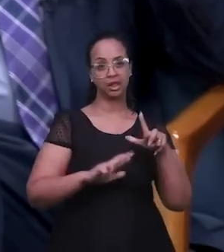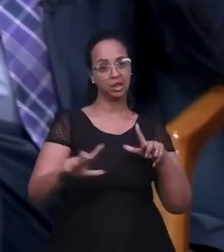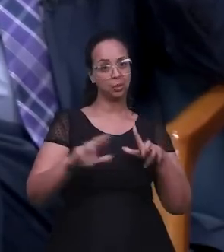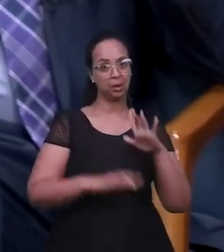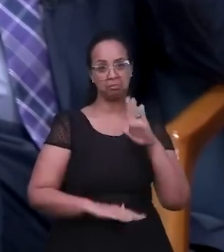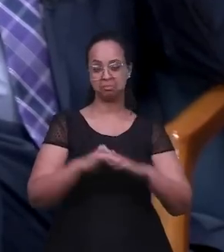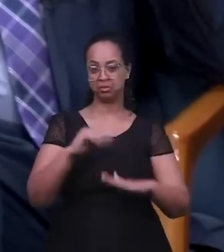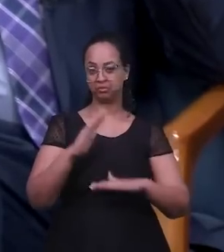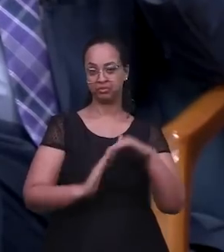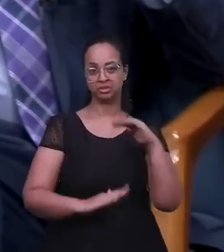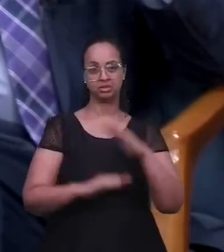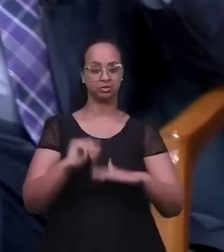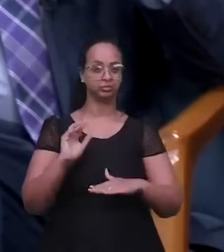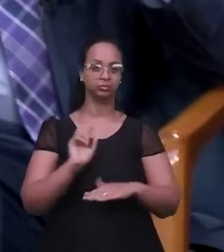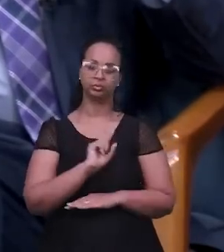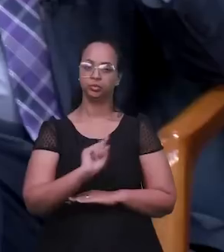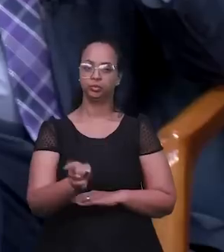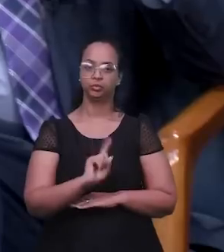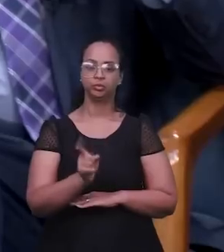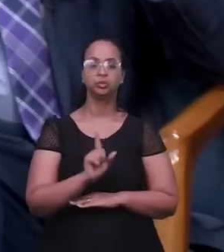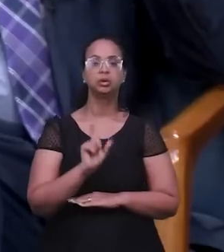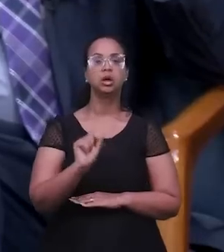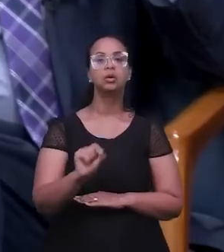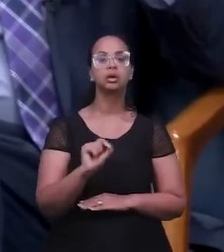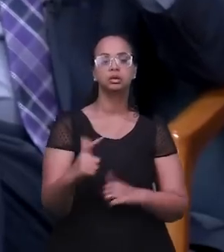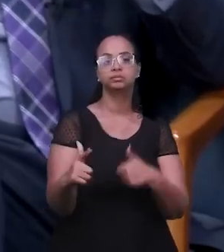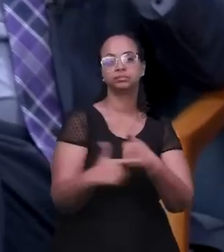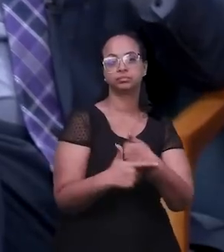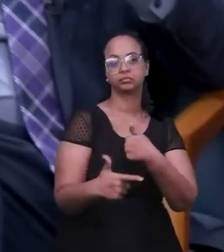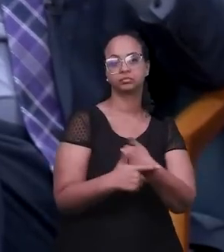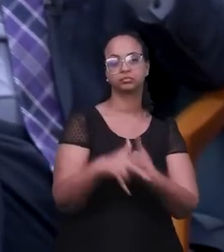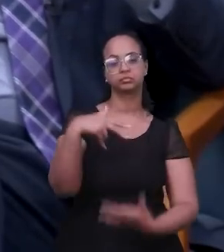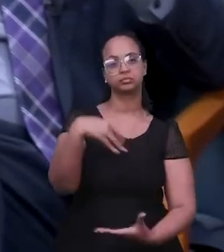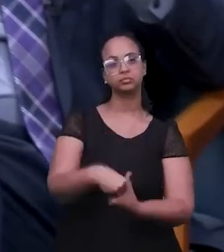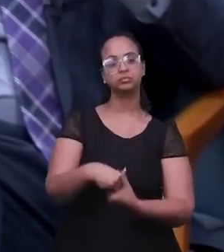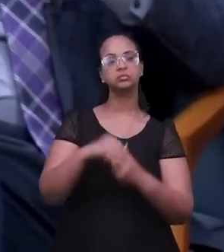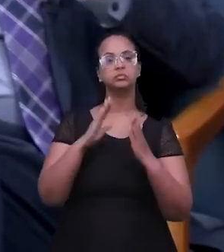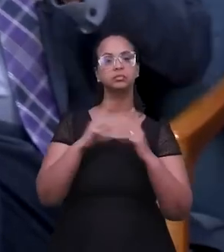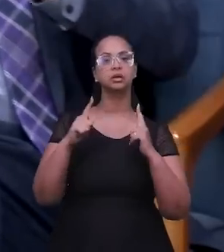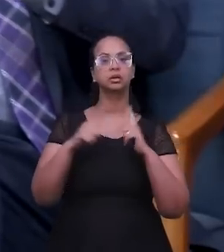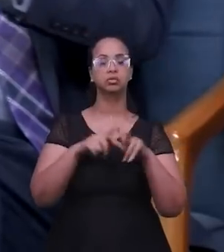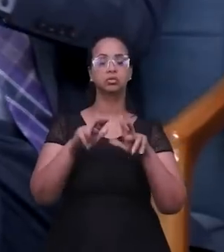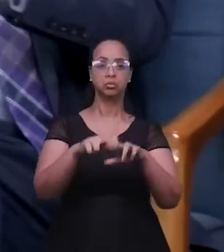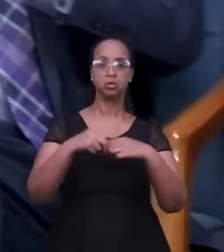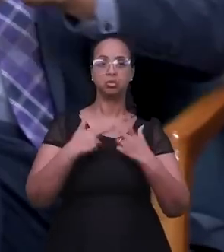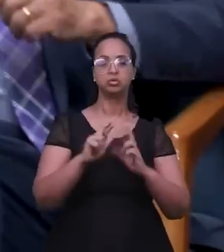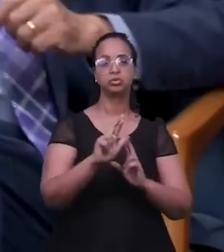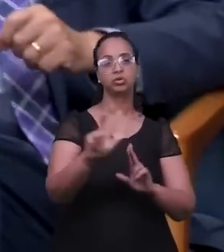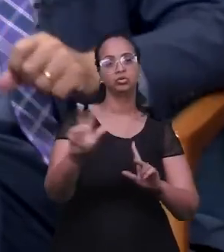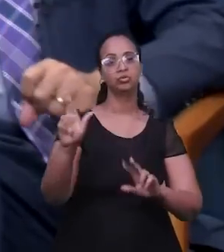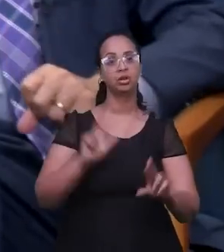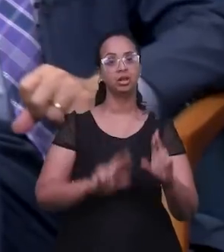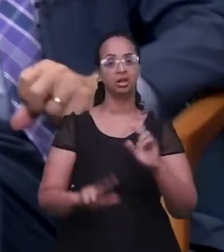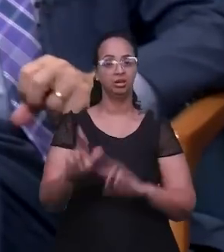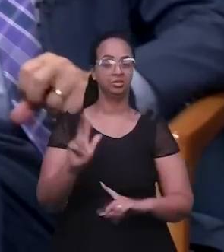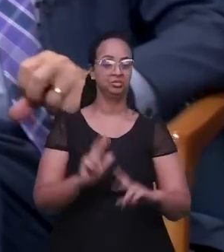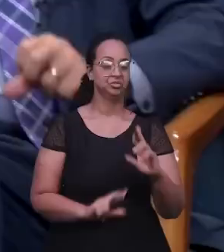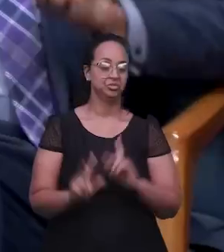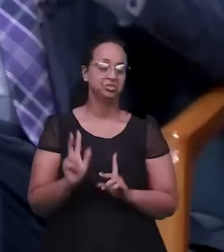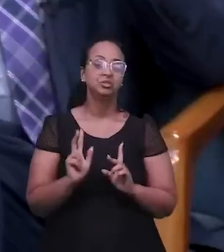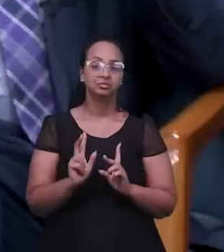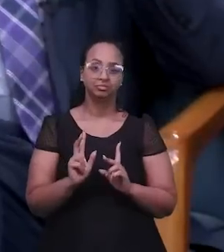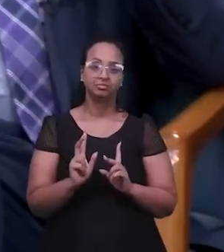título. O ministério não é uma profissão. O ministério é uma função no corpo. Por isso os ministérios são diferentes.